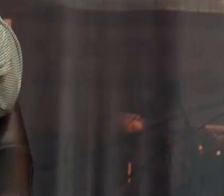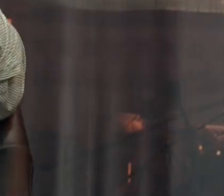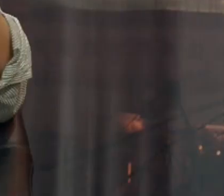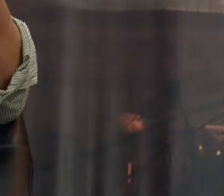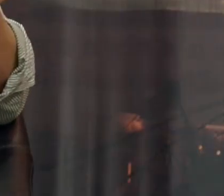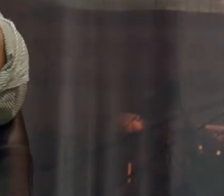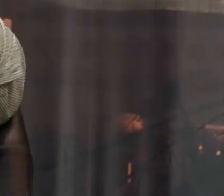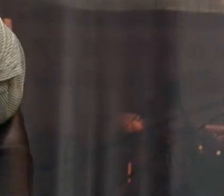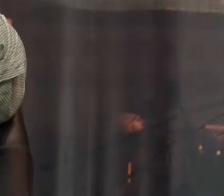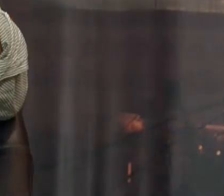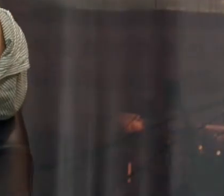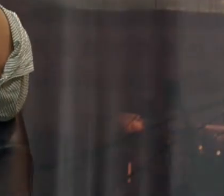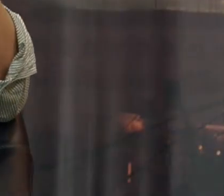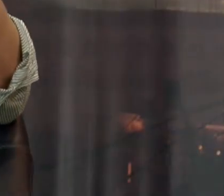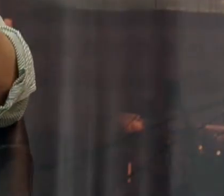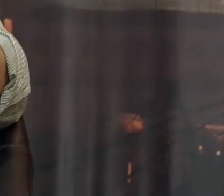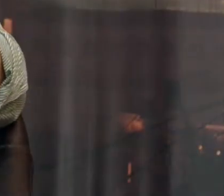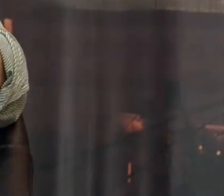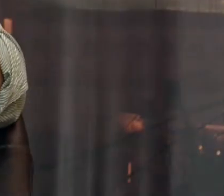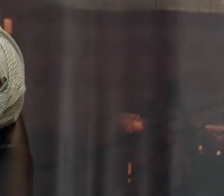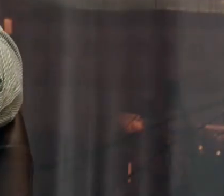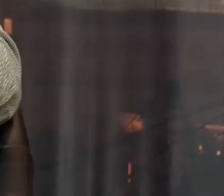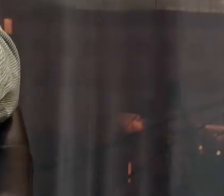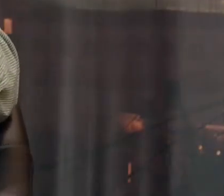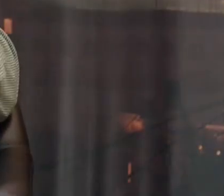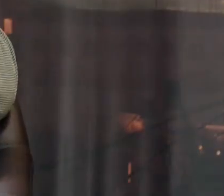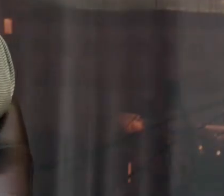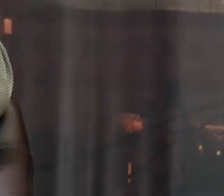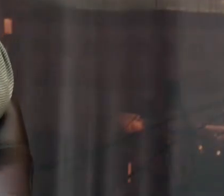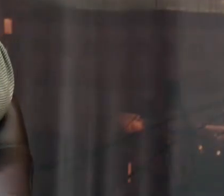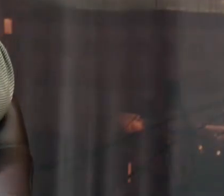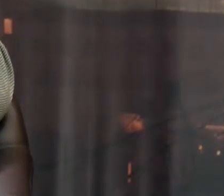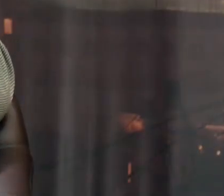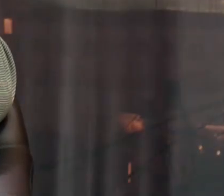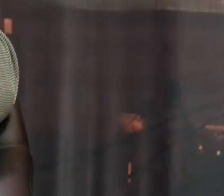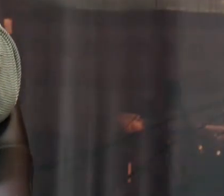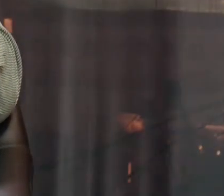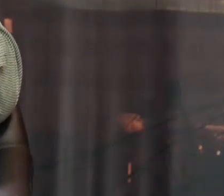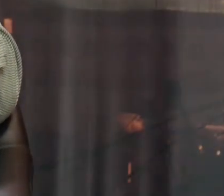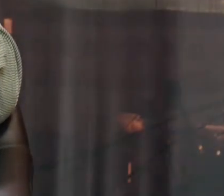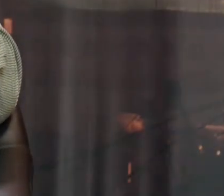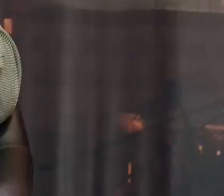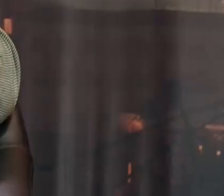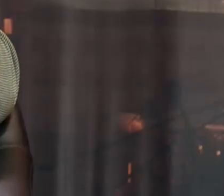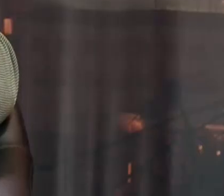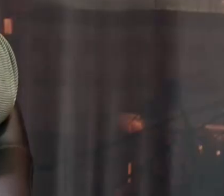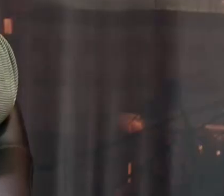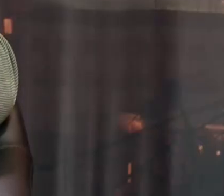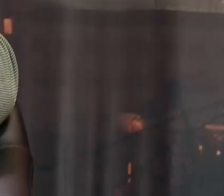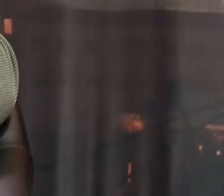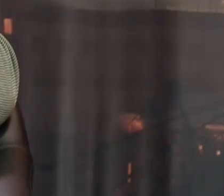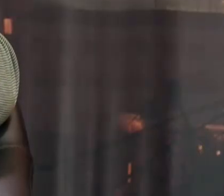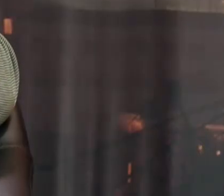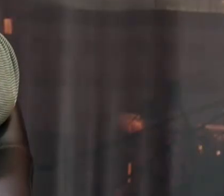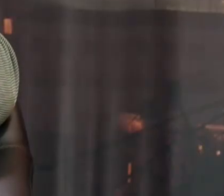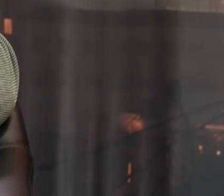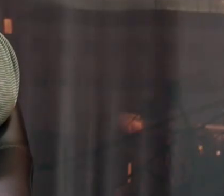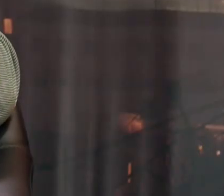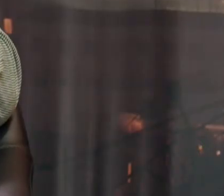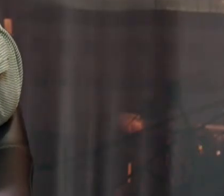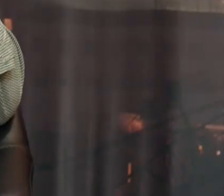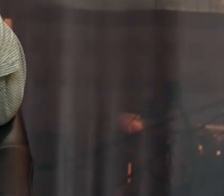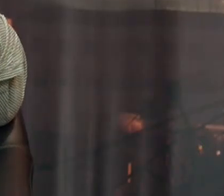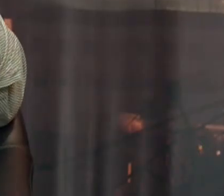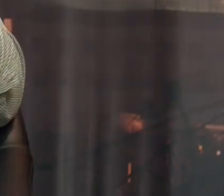preciso sempre acompanhar essas mudanças do dia a dia. E sim, quando se fala sobre a inadequação, sobre